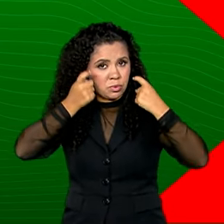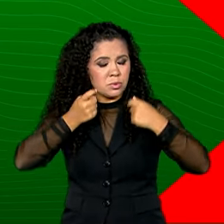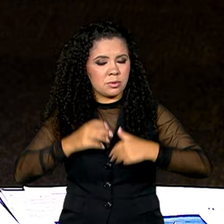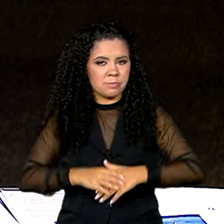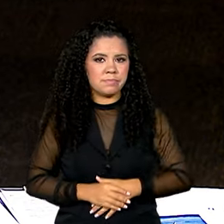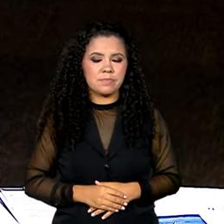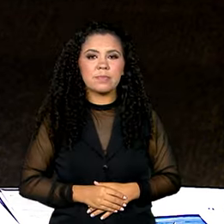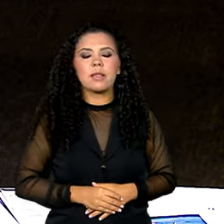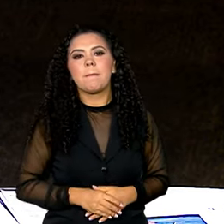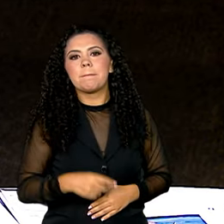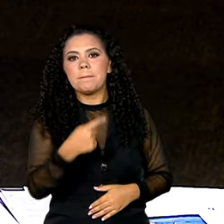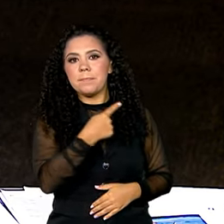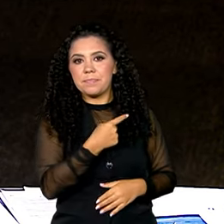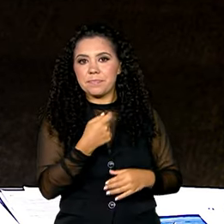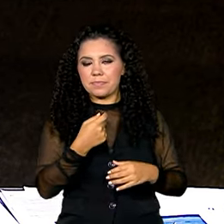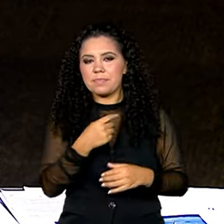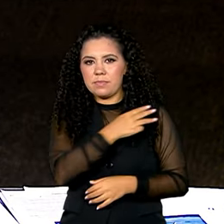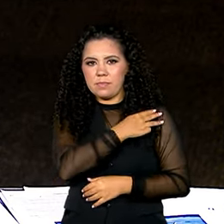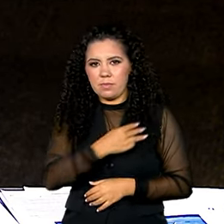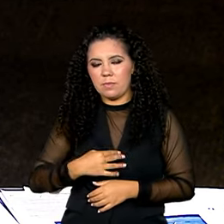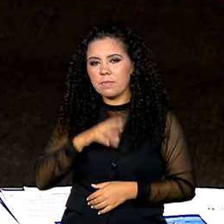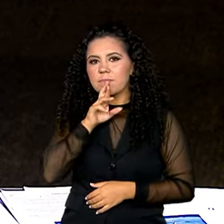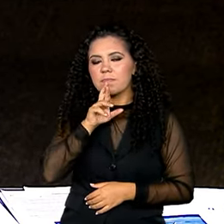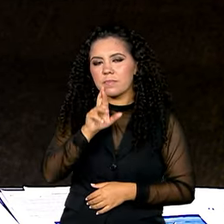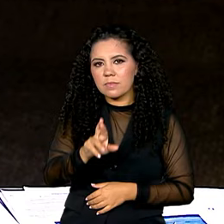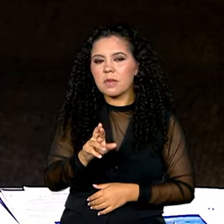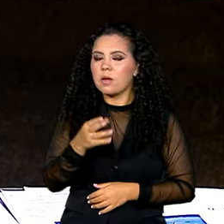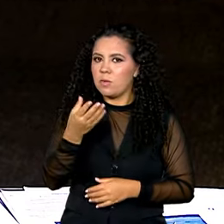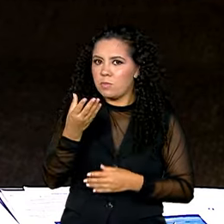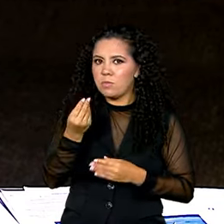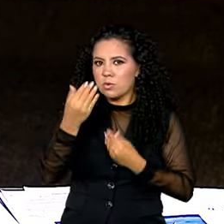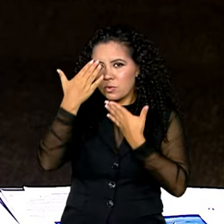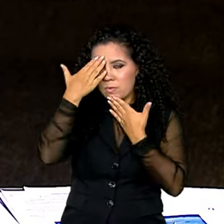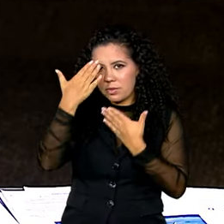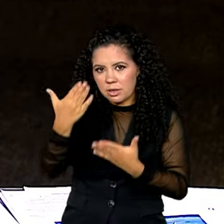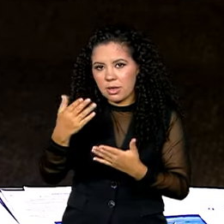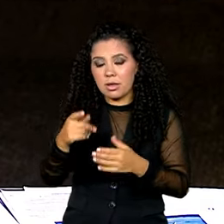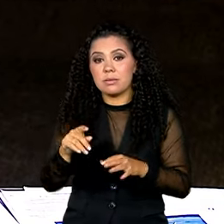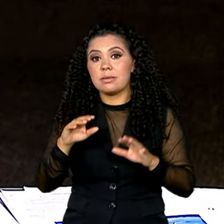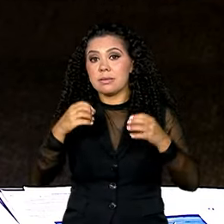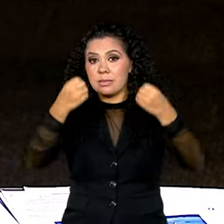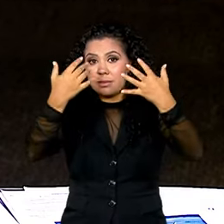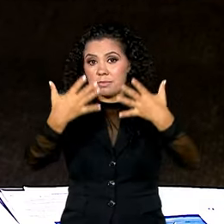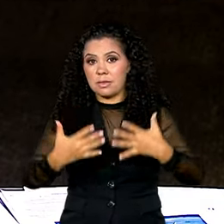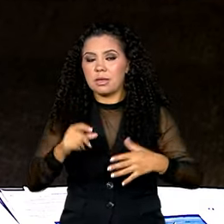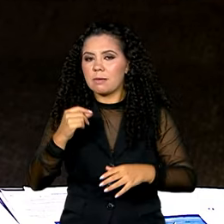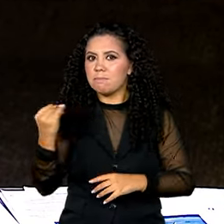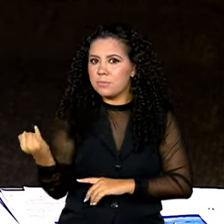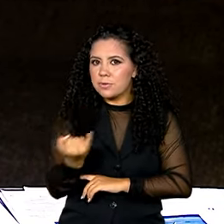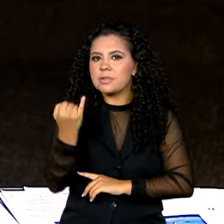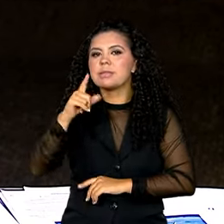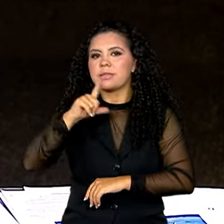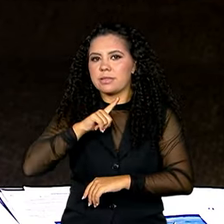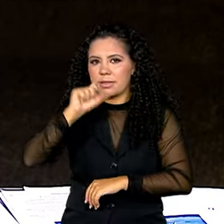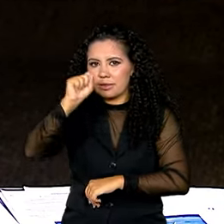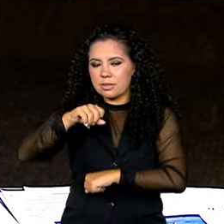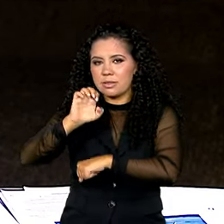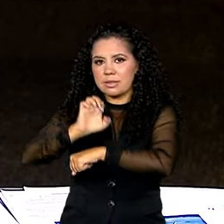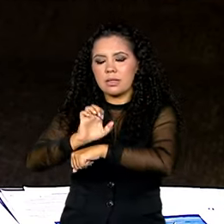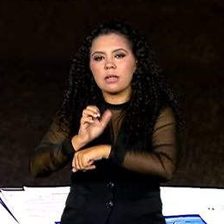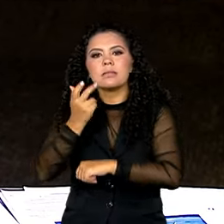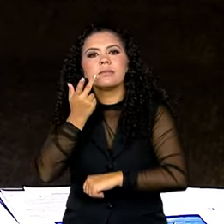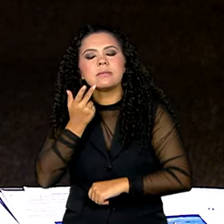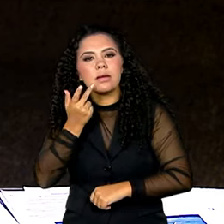Val, primeiro, muito obrigado por sua pergunta. Deixa eu destacar a importância que o Ceará tem no mapa da pesca do país, né? Nós, no Ceará, temos